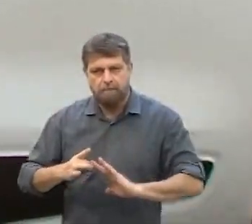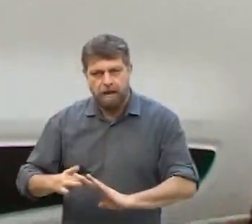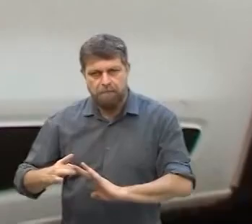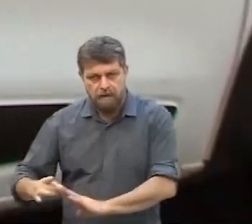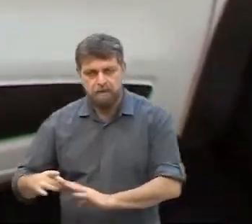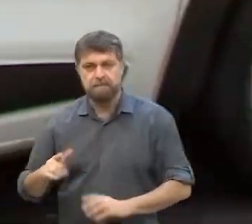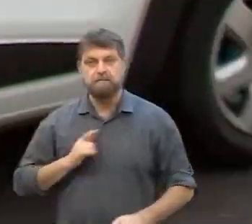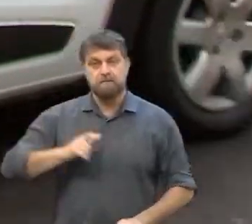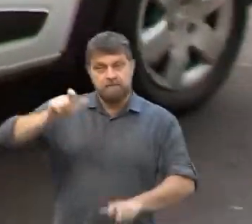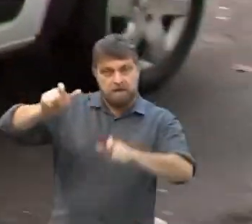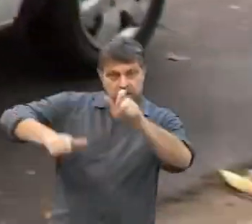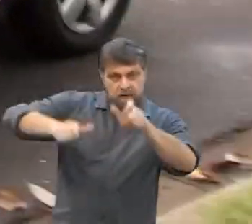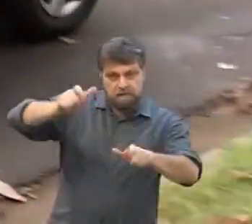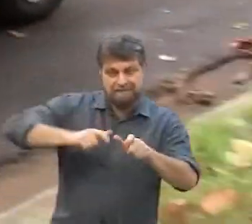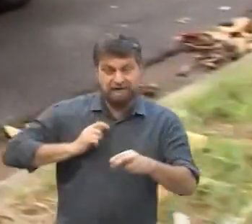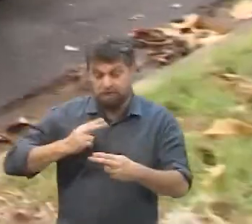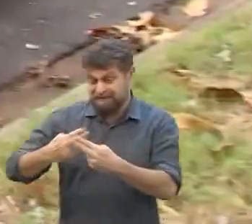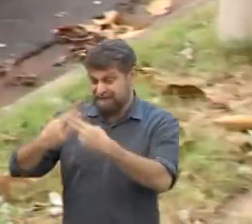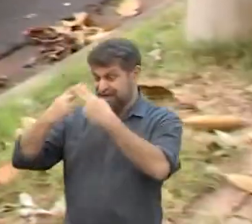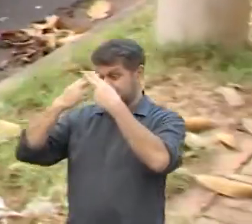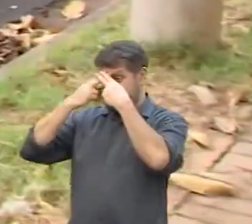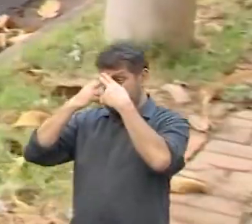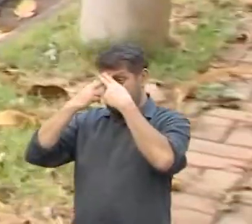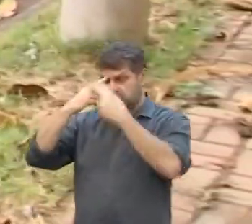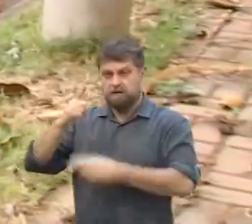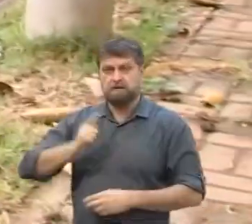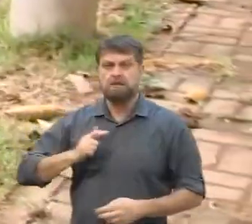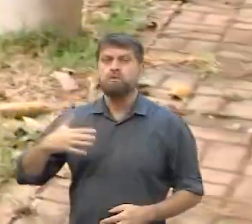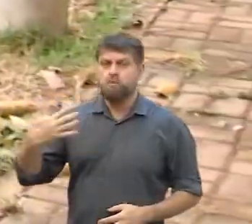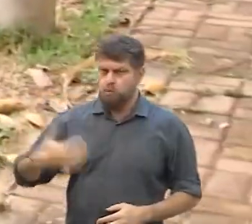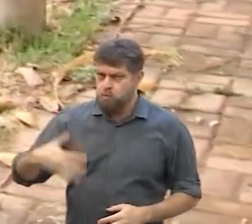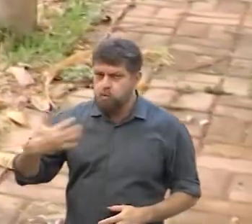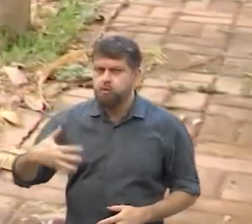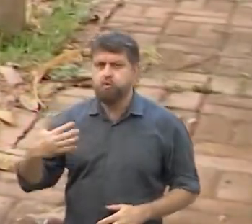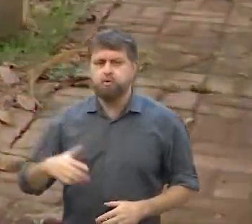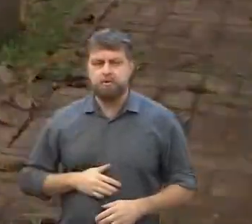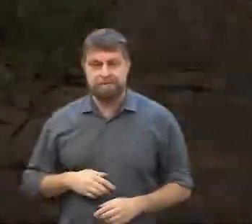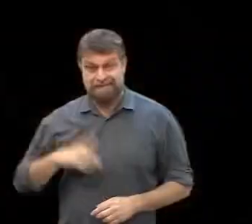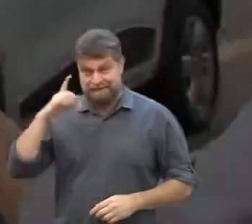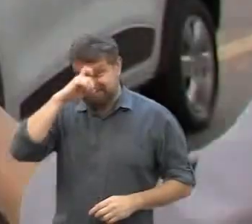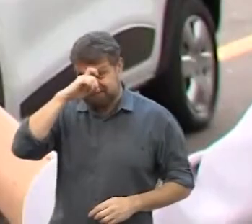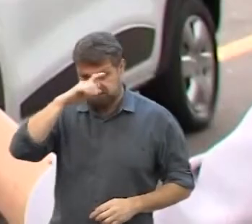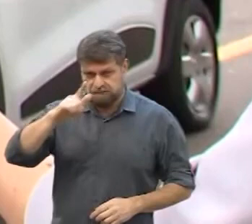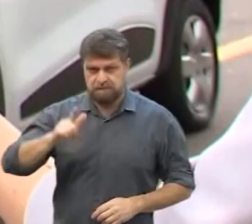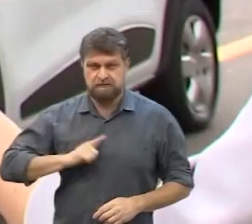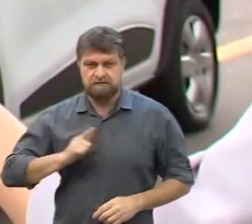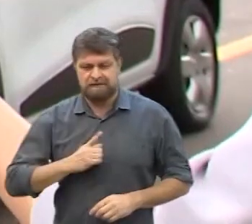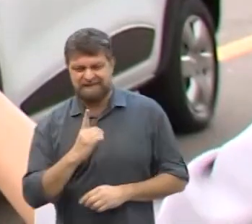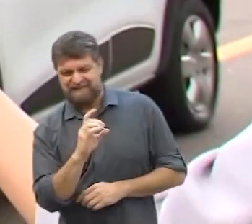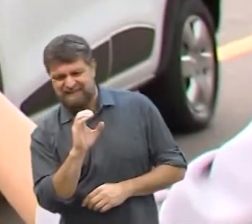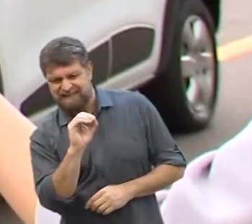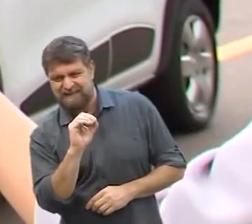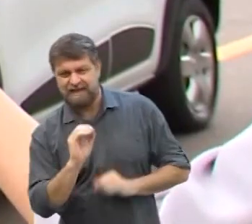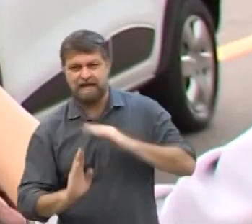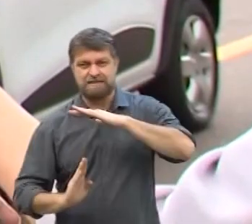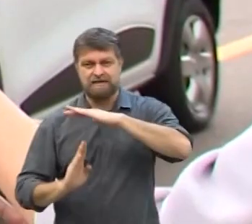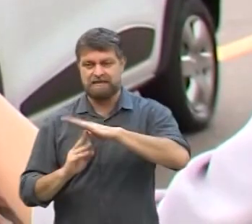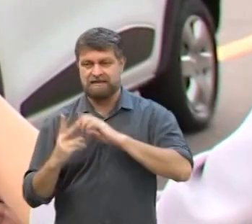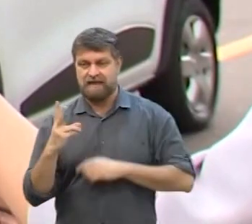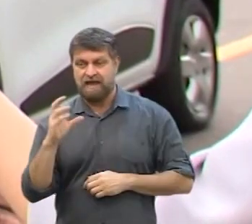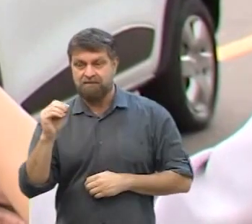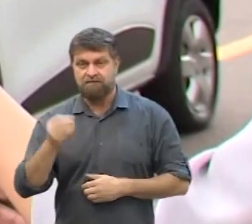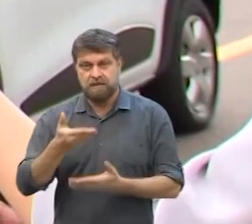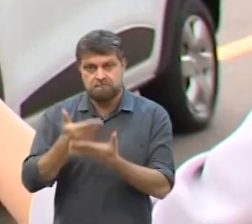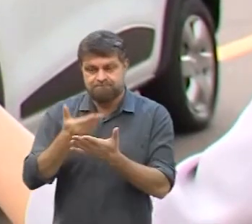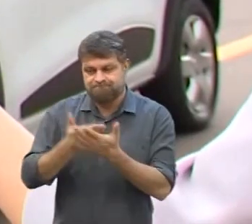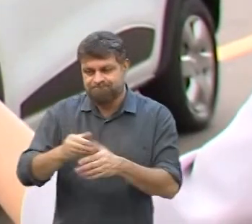pouco. Nós temos pessoas que às vezes pode ter um trauma maior, né? E aí ela vai levar de 10 a